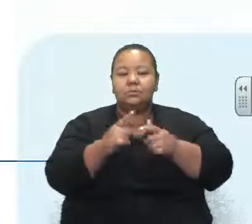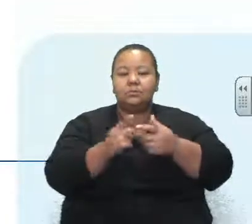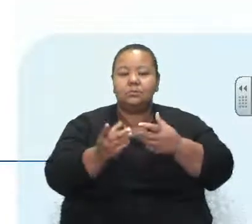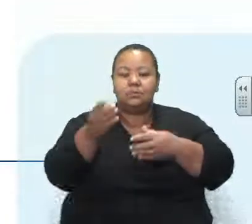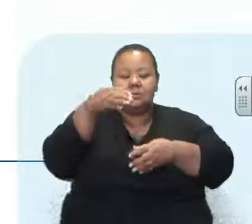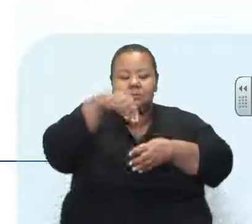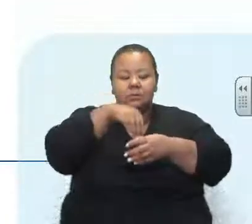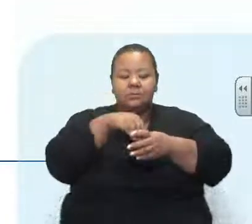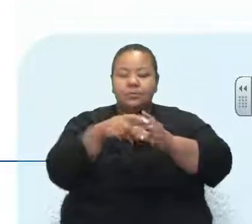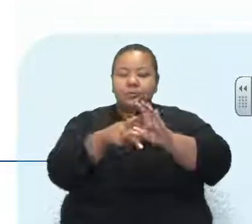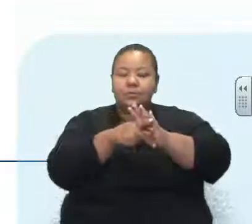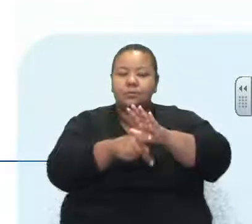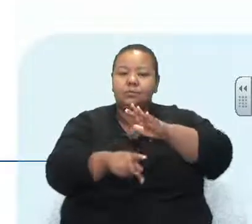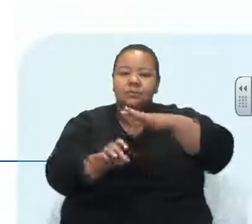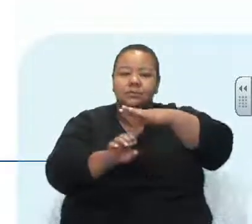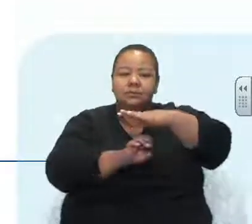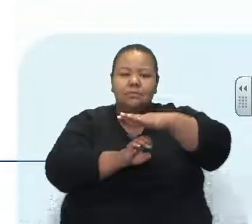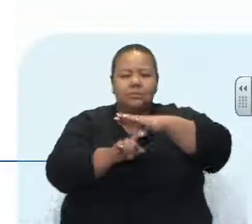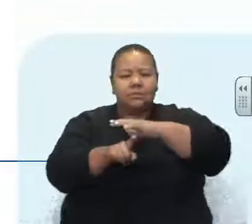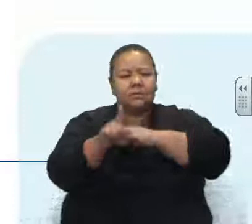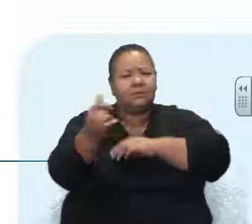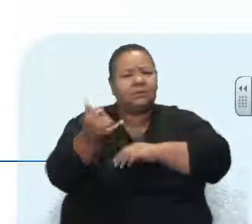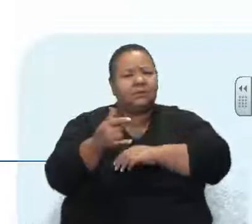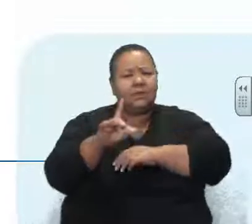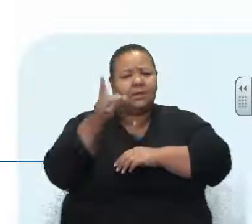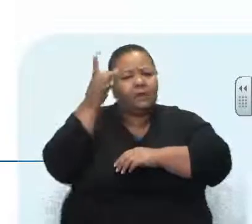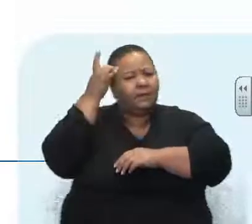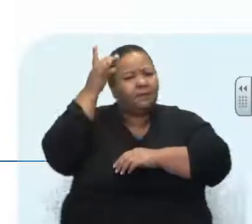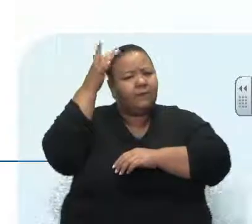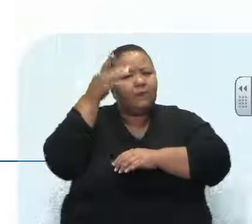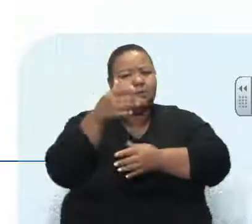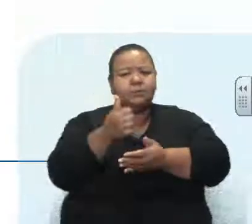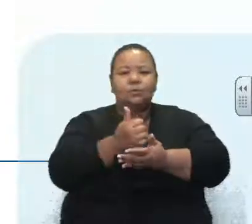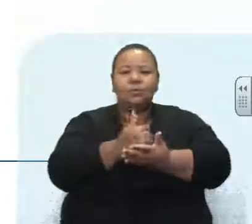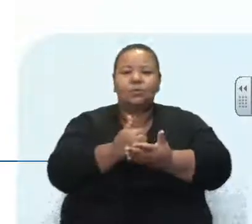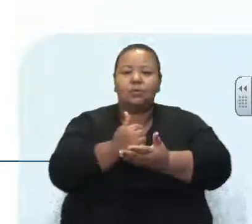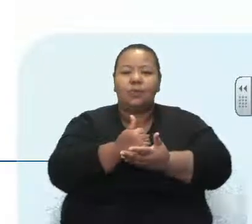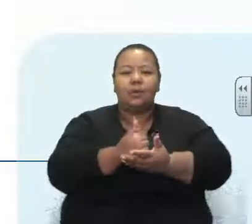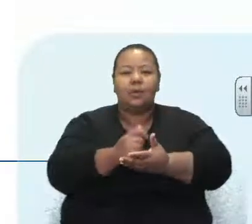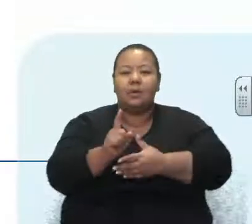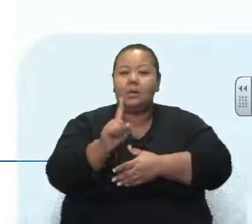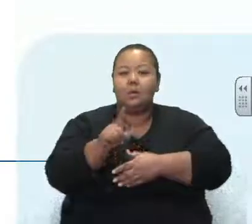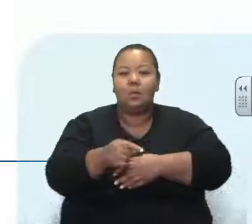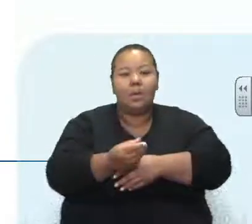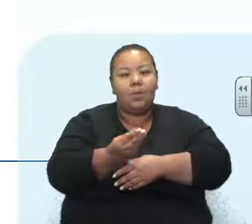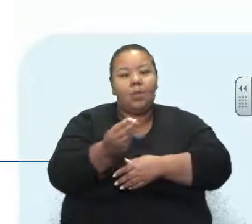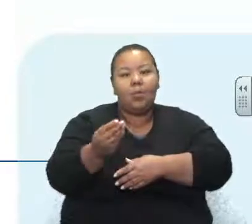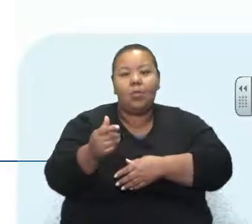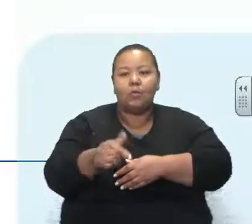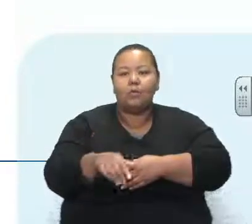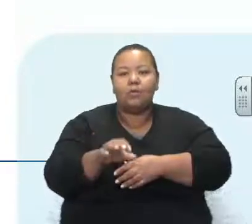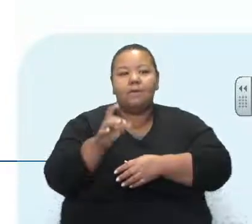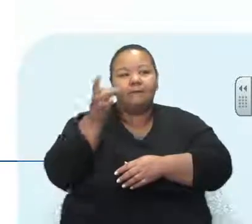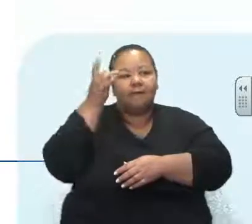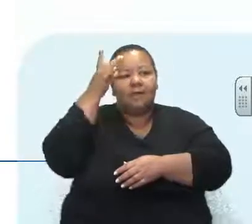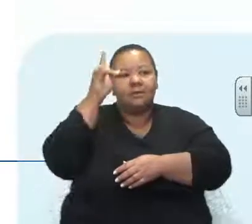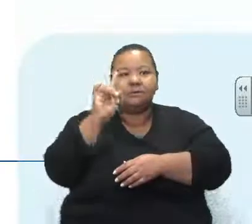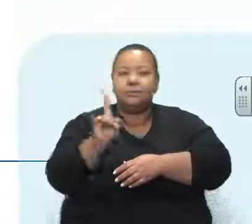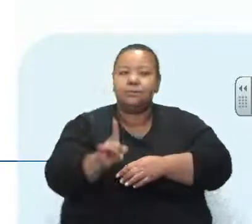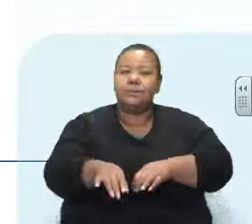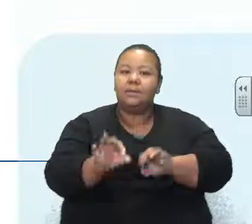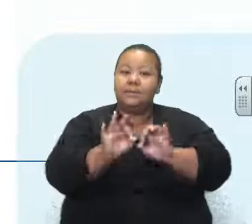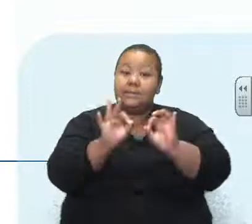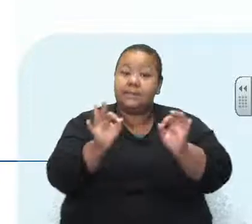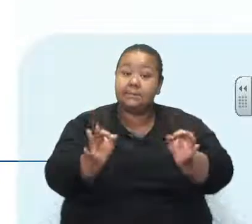são da minha empresa. Aí você fala assim, mas Suzy, não é tão fácil controlar assim. Não é tão fácil, não é simples, mas é possível.